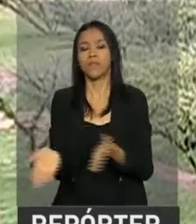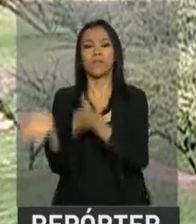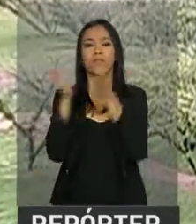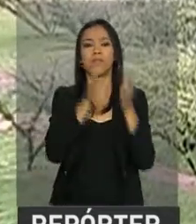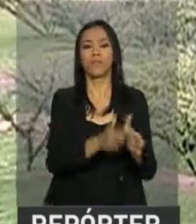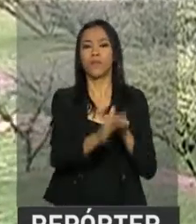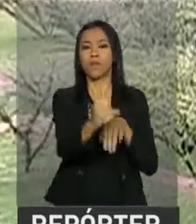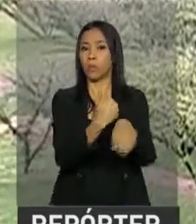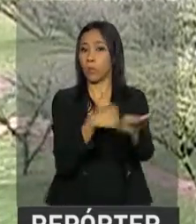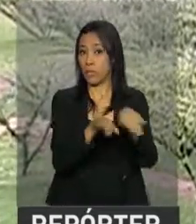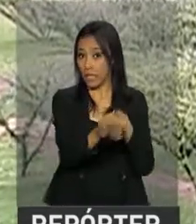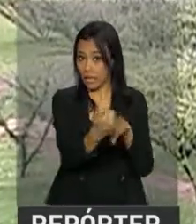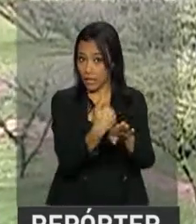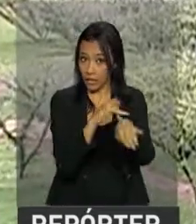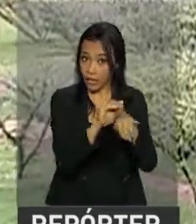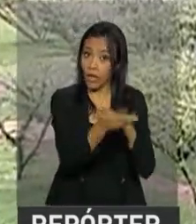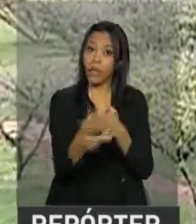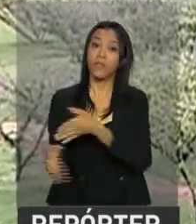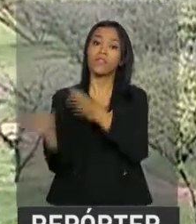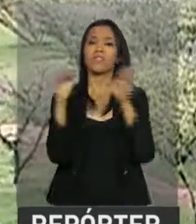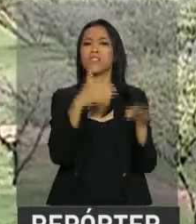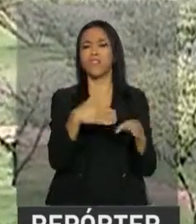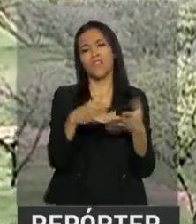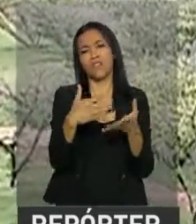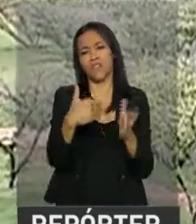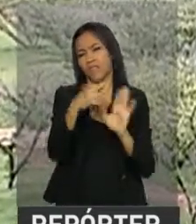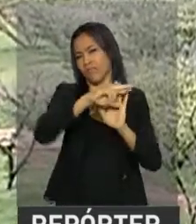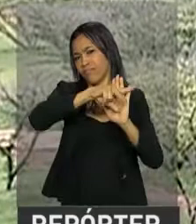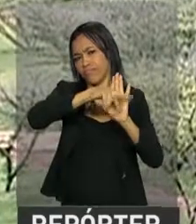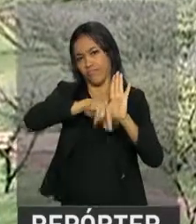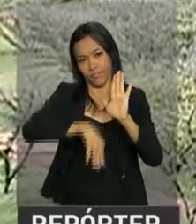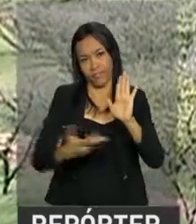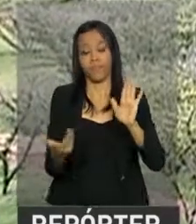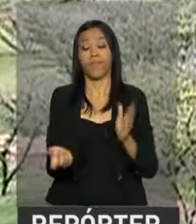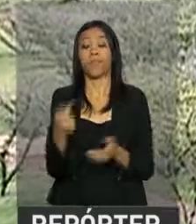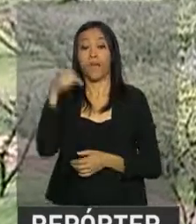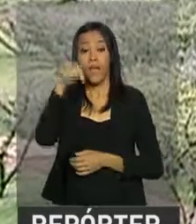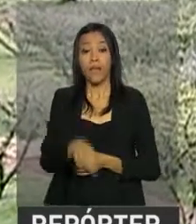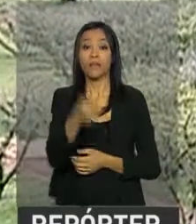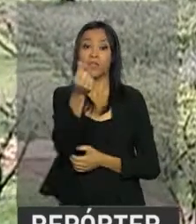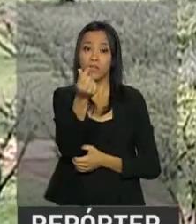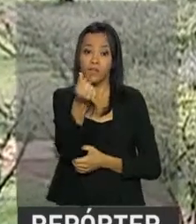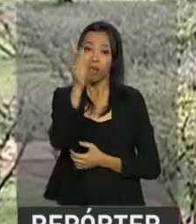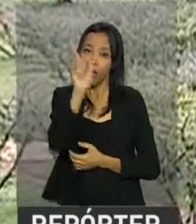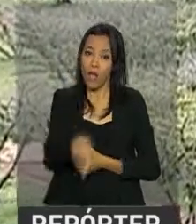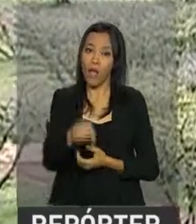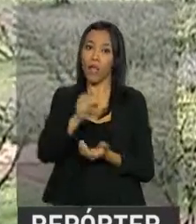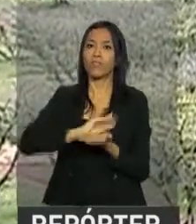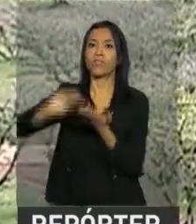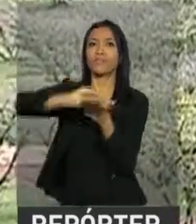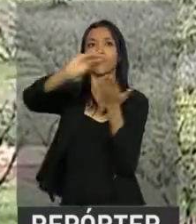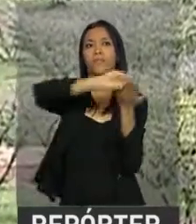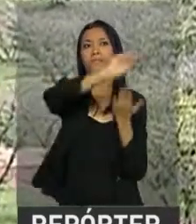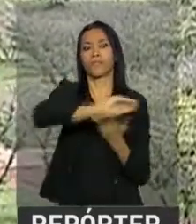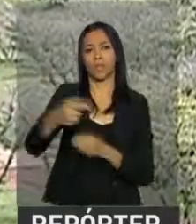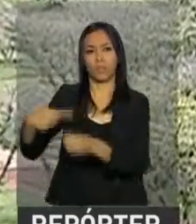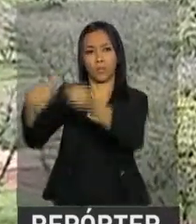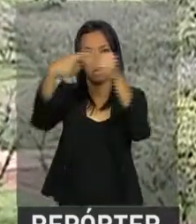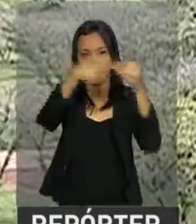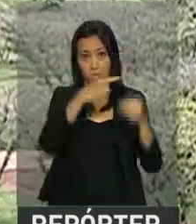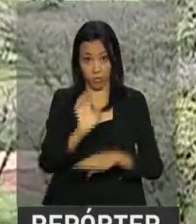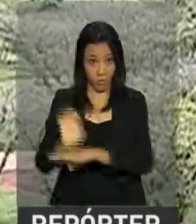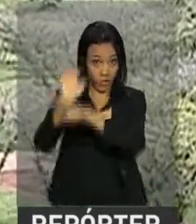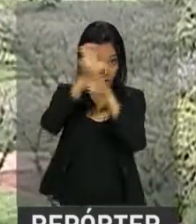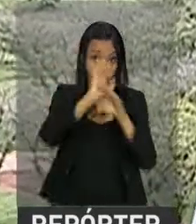mobilidade urbana e programas urbanos. Esses recursos foram destinados aos municípios de todos os estados e ao